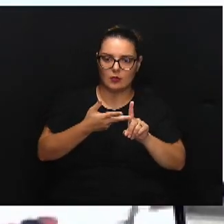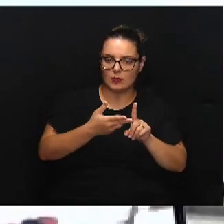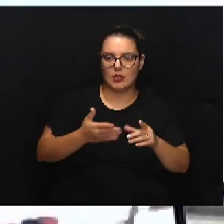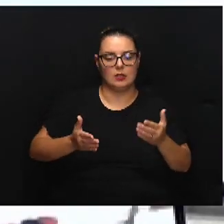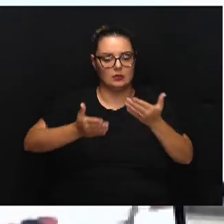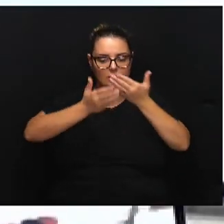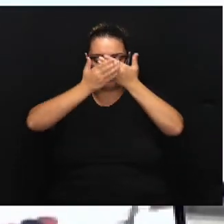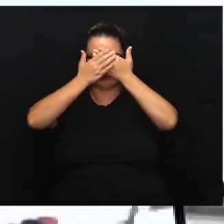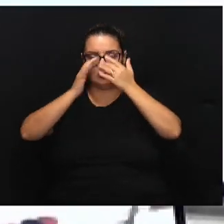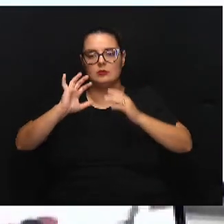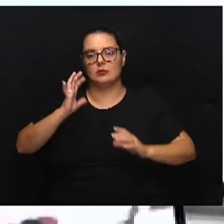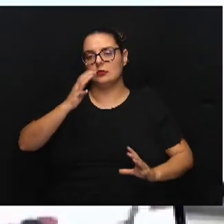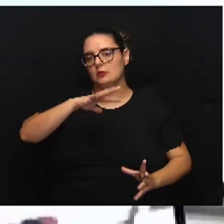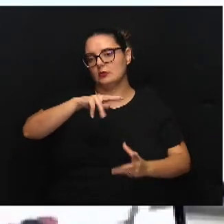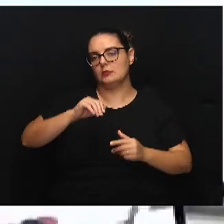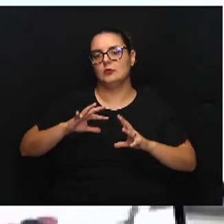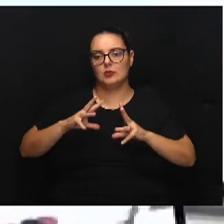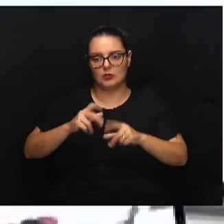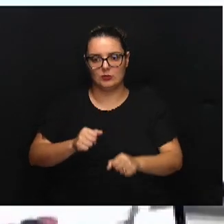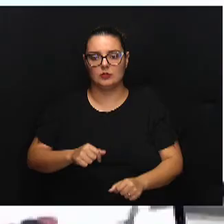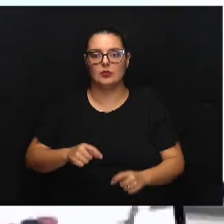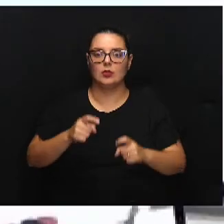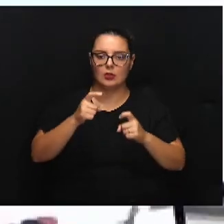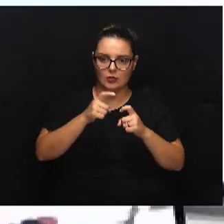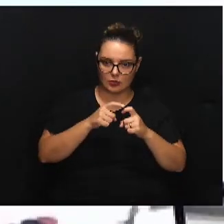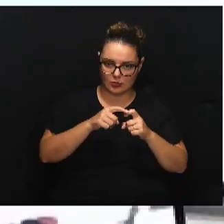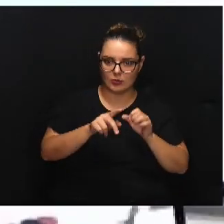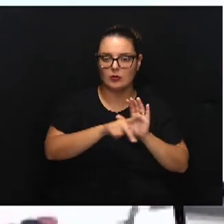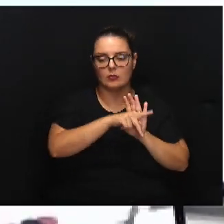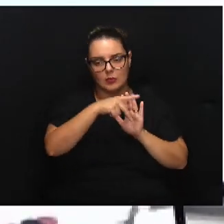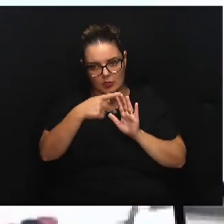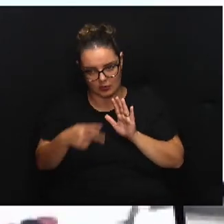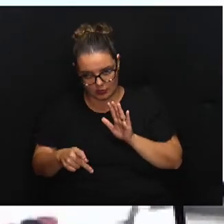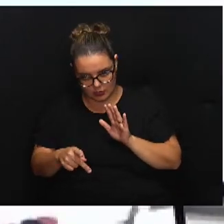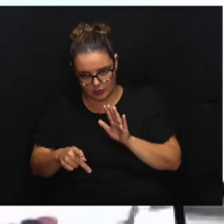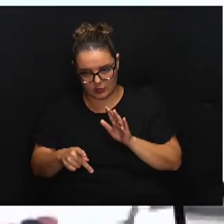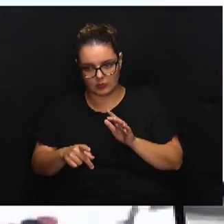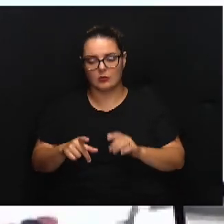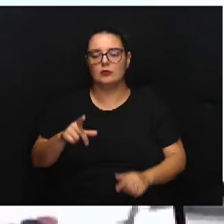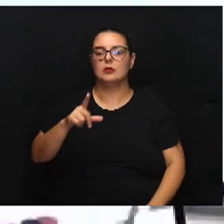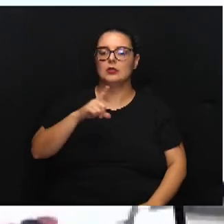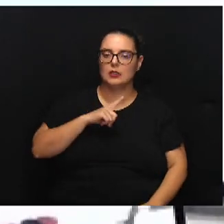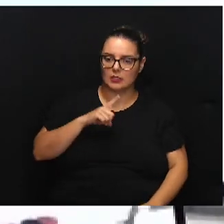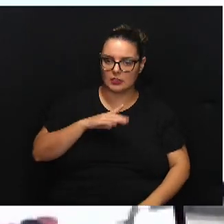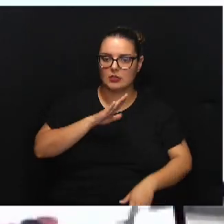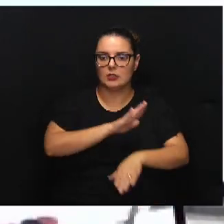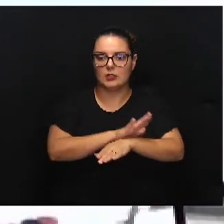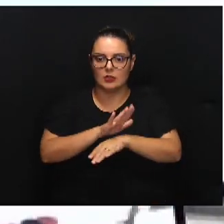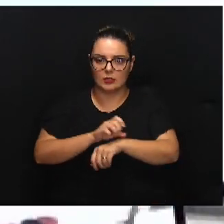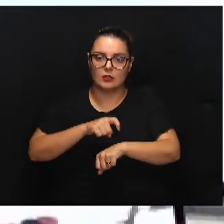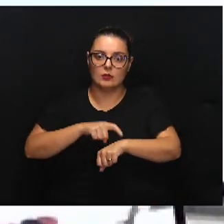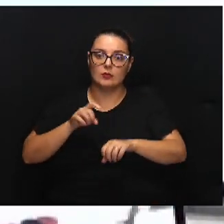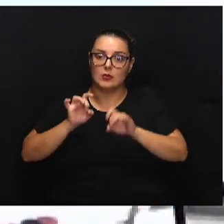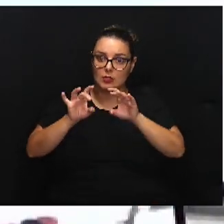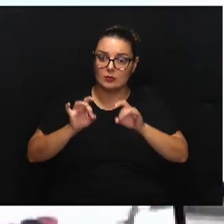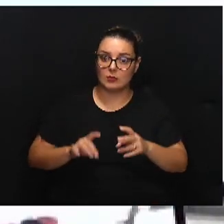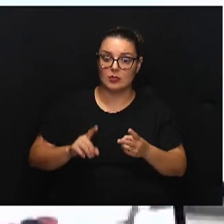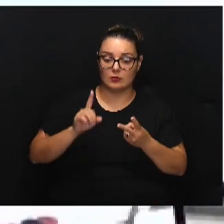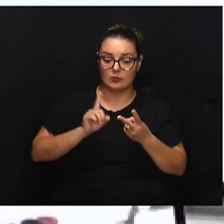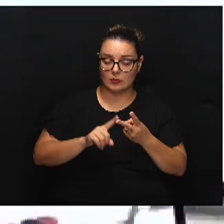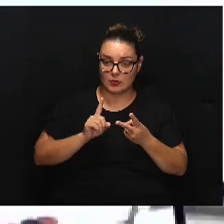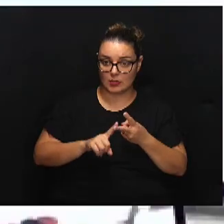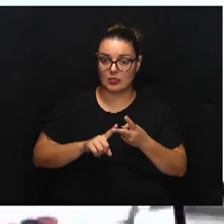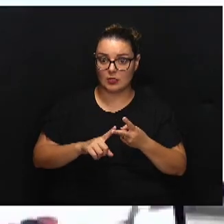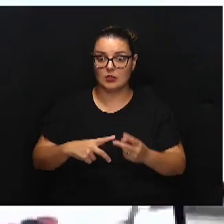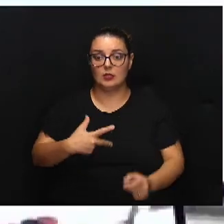acontece no mundo inteiro. Então, o médico faz parte, ele vai ter que intervir em situações especiais, mas é preciso que